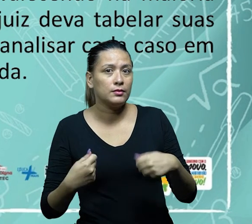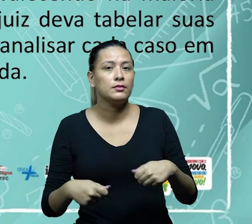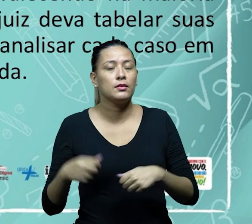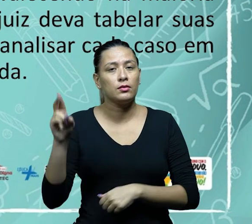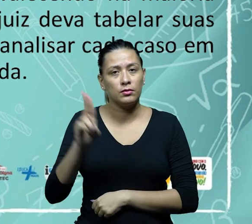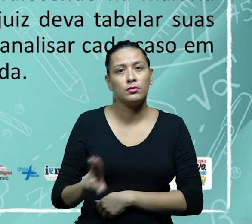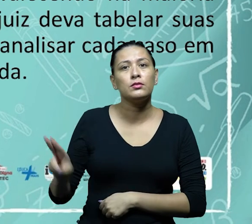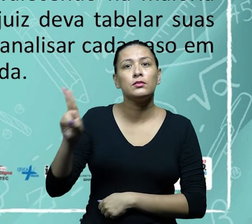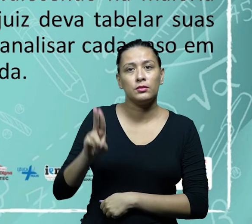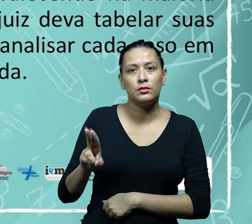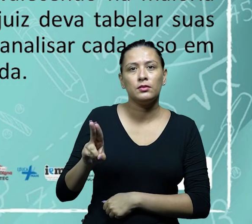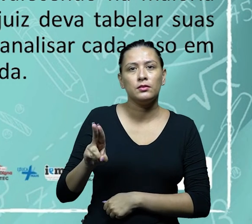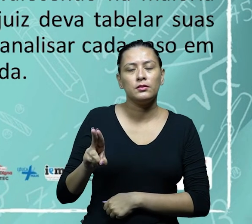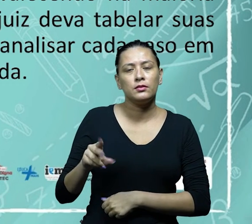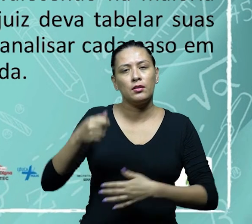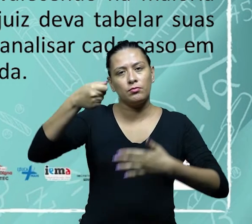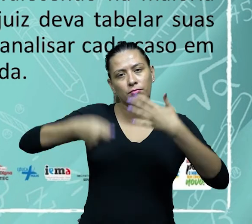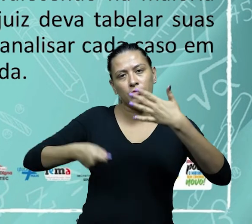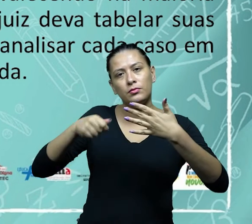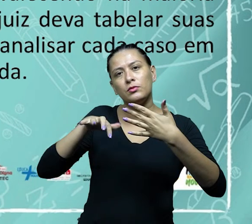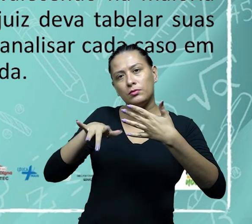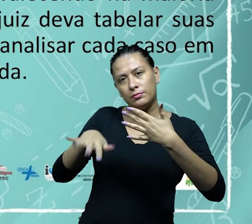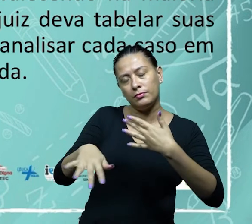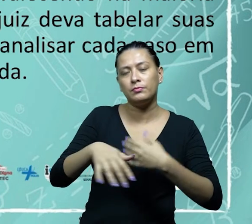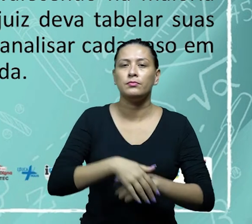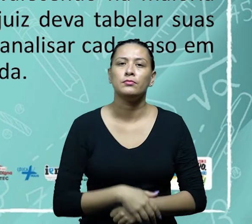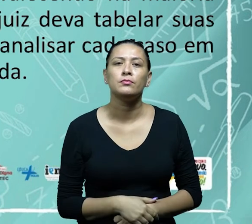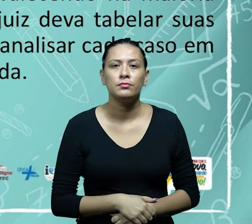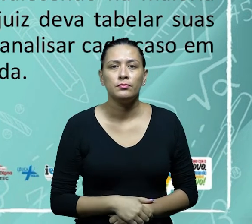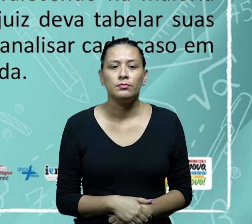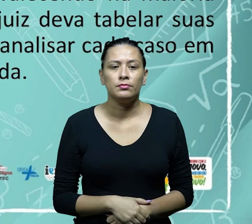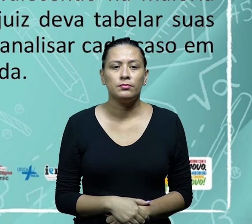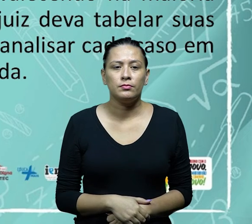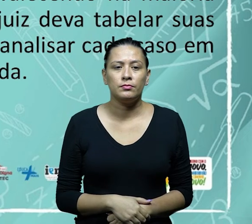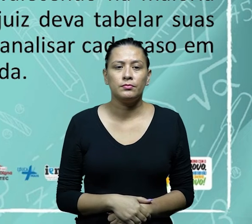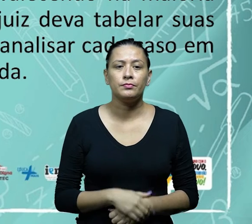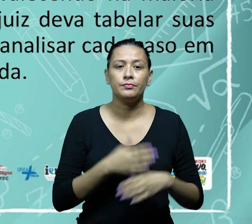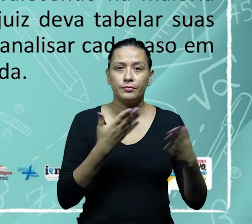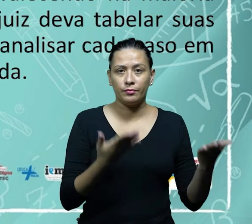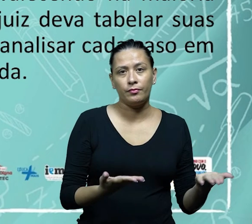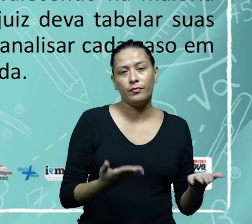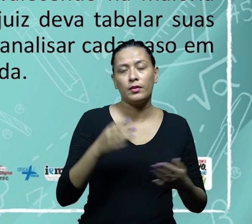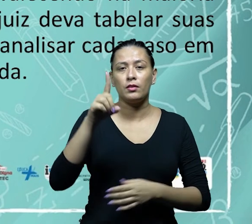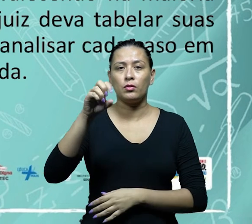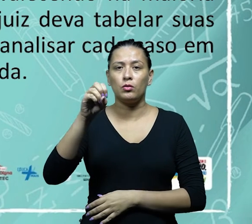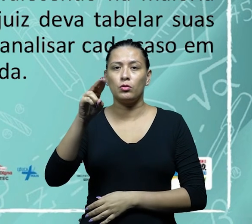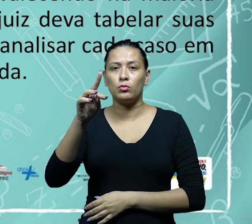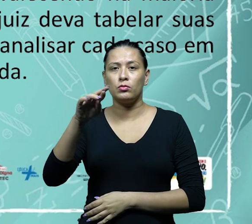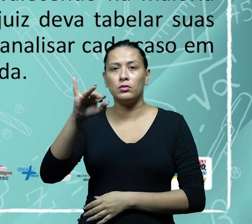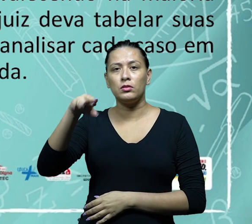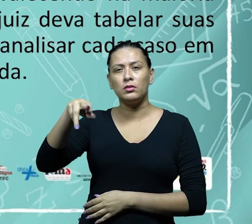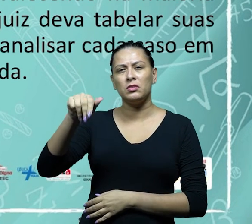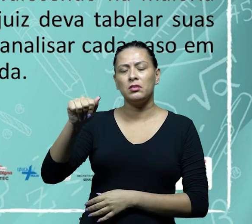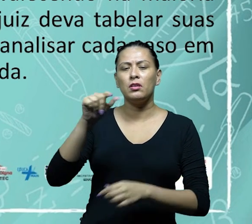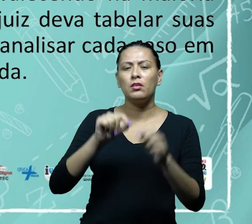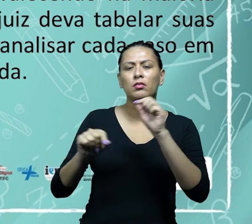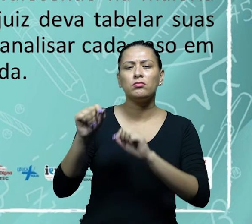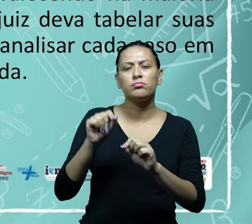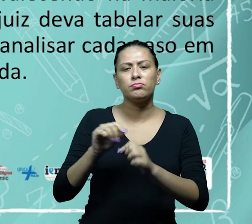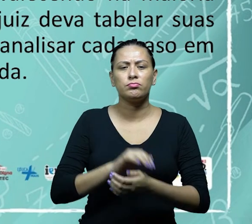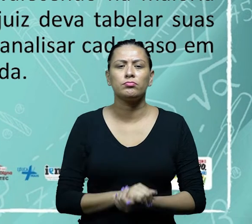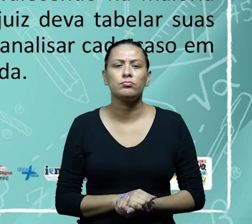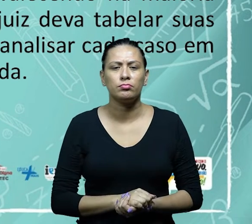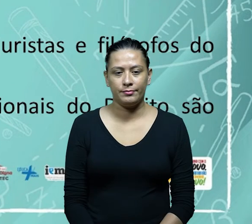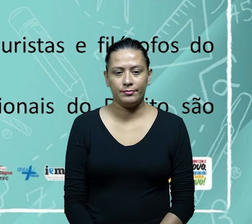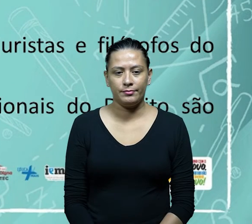determinada matéria né Com base na lei no nosso ordenamento jurídico e se necessário utilizar